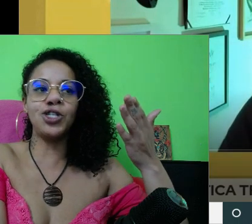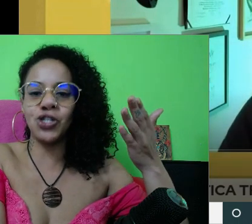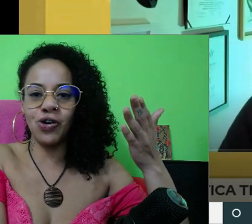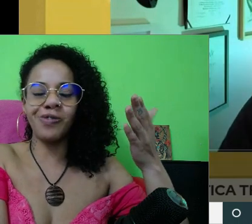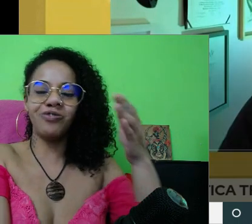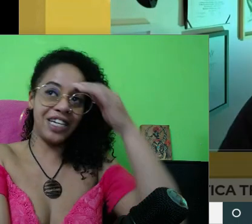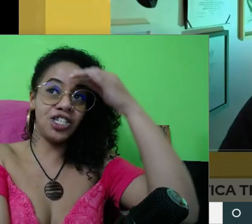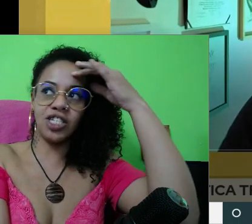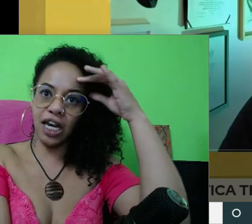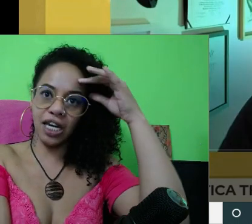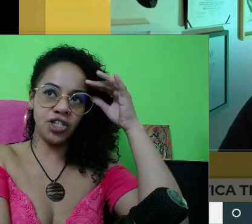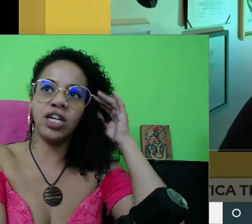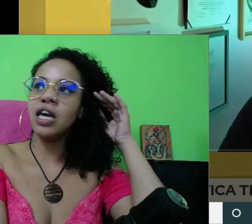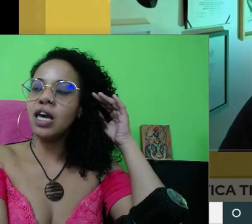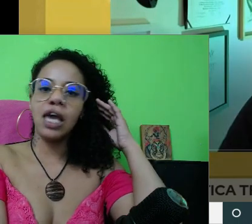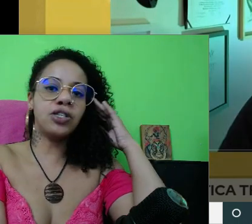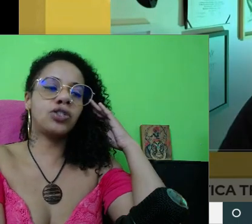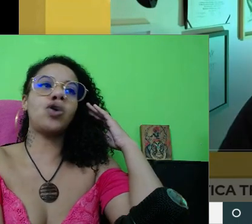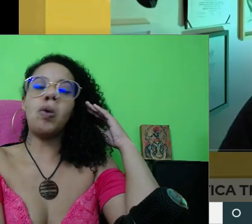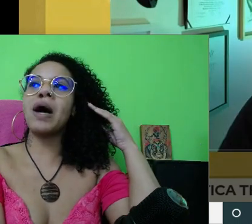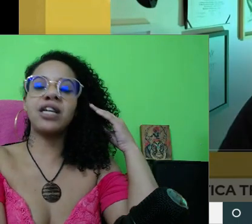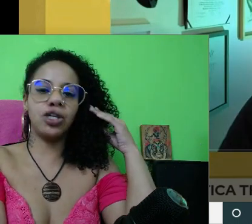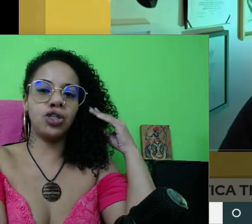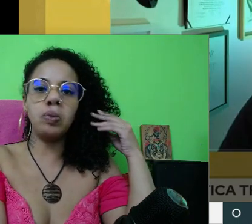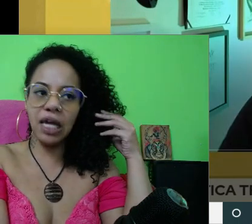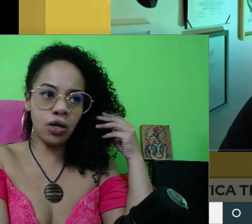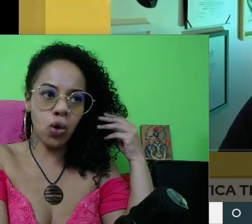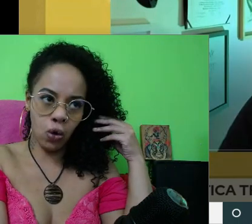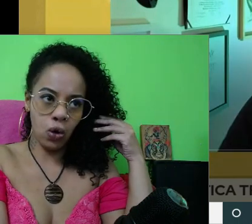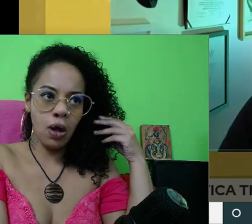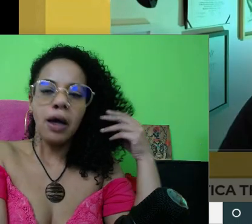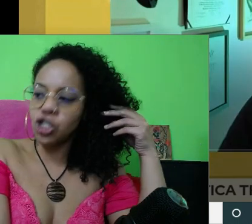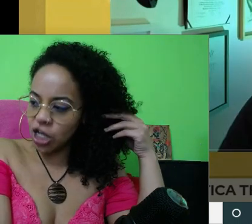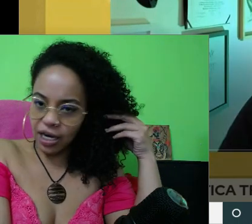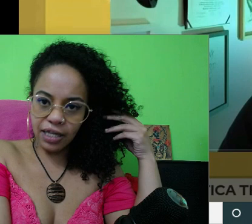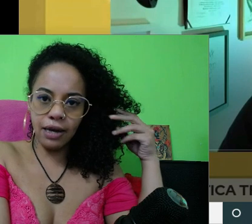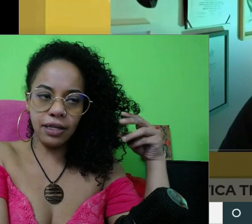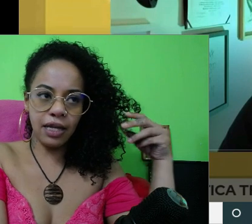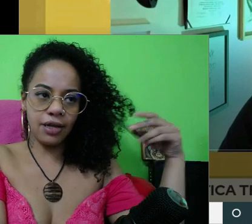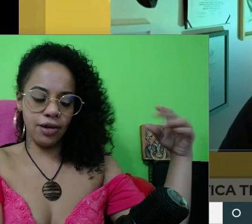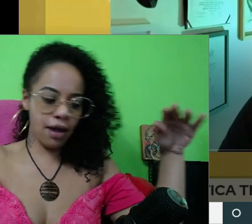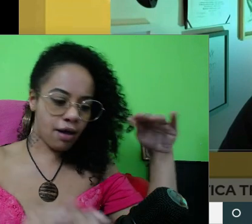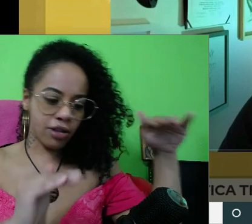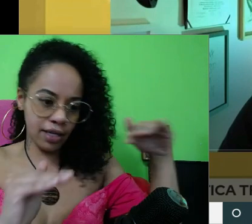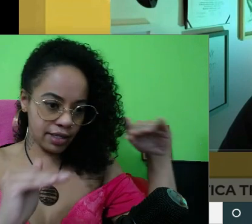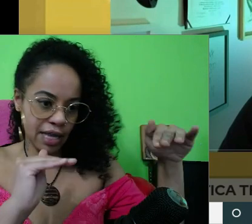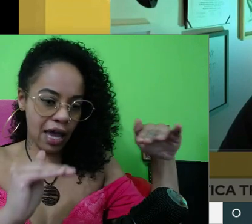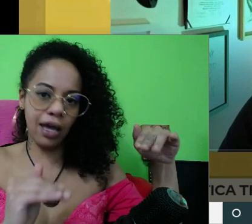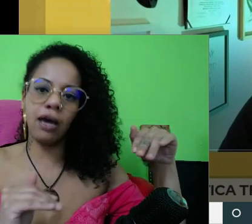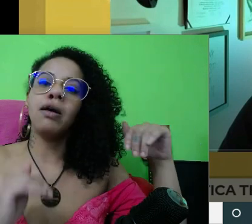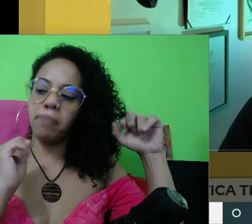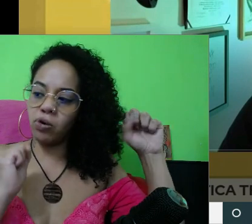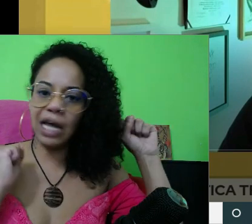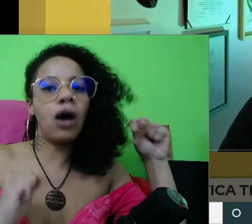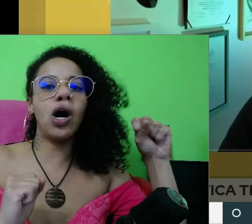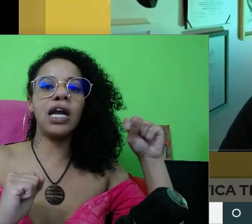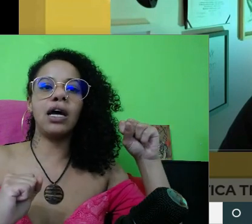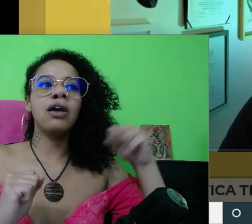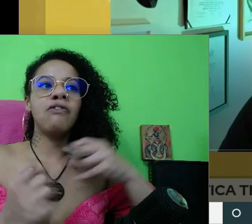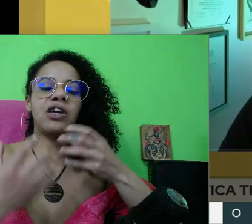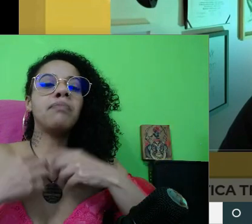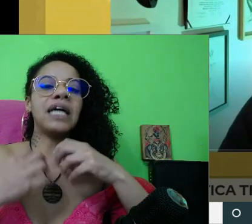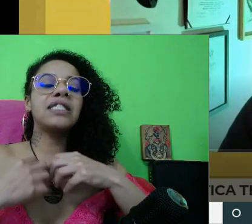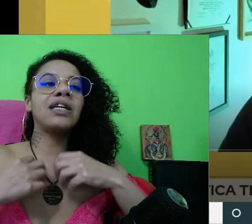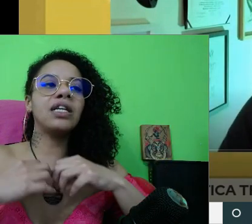de reality show eu falei gente estou pagando um mico chega Talita aqui é outras ideias pô